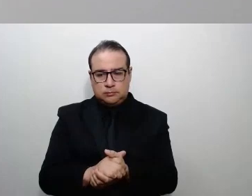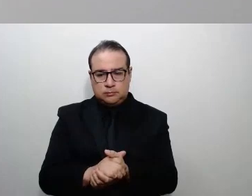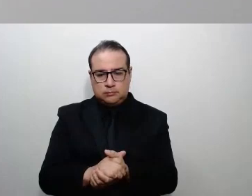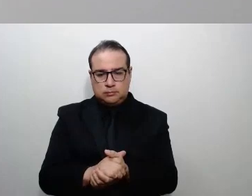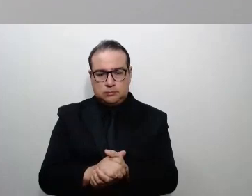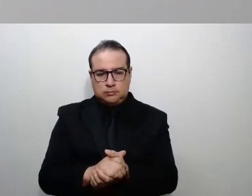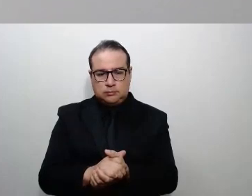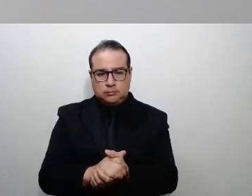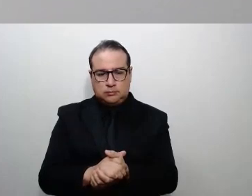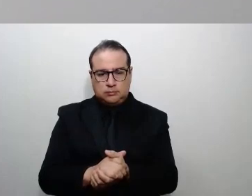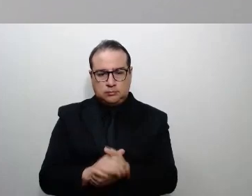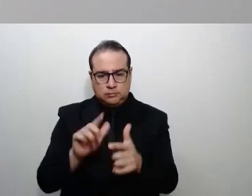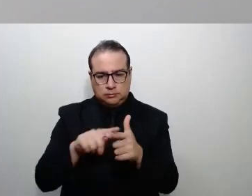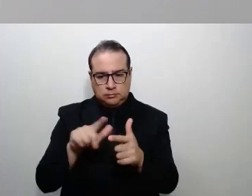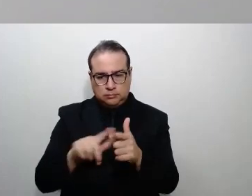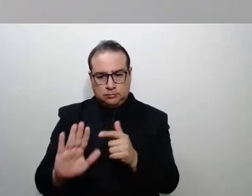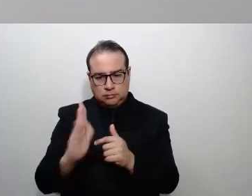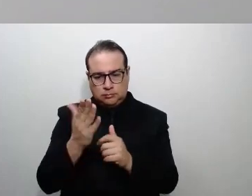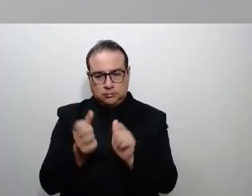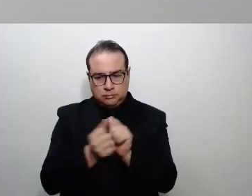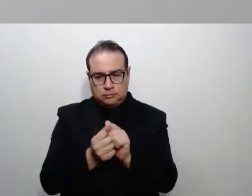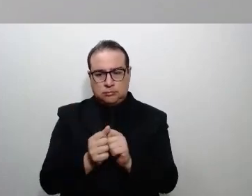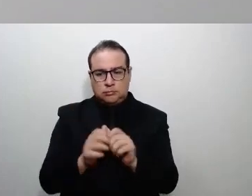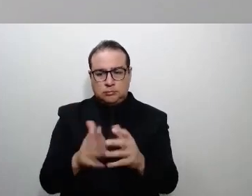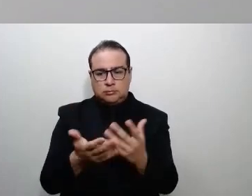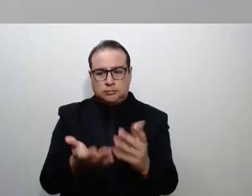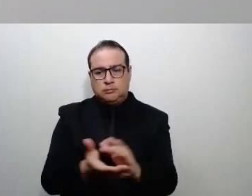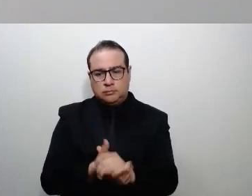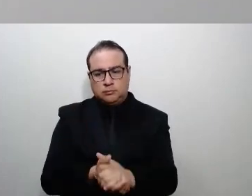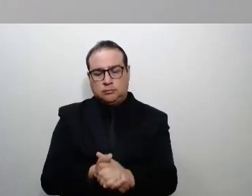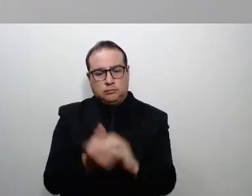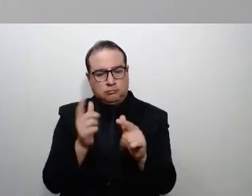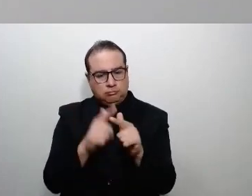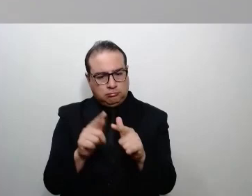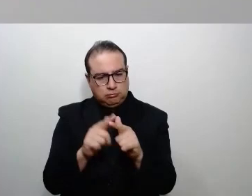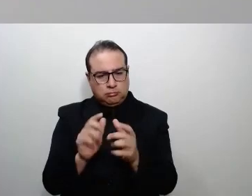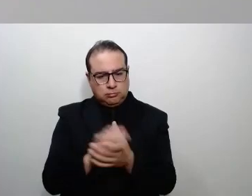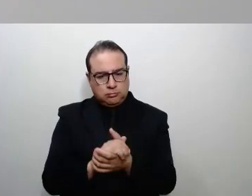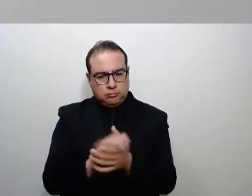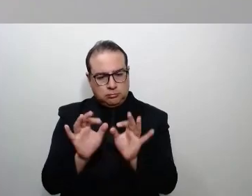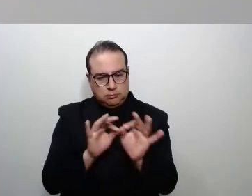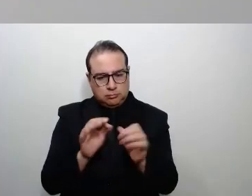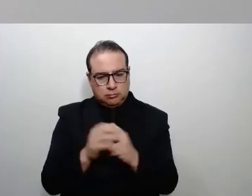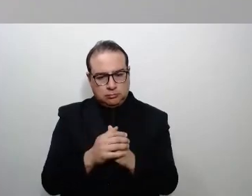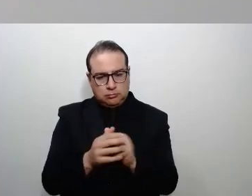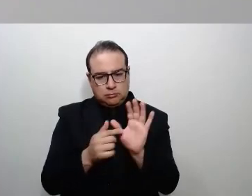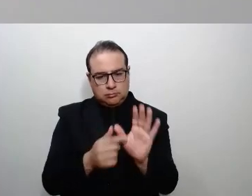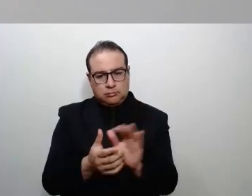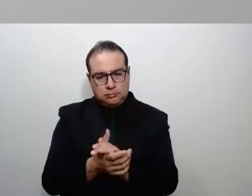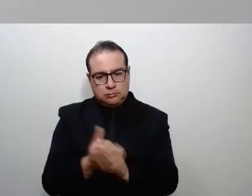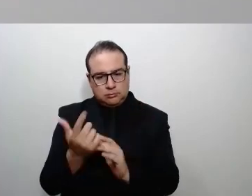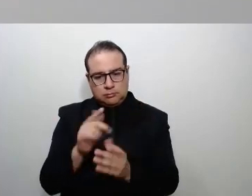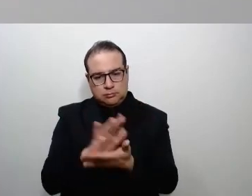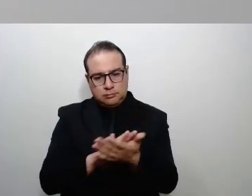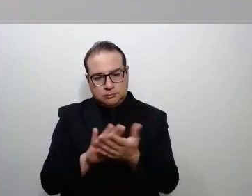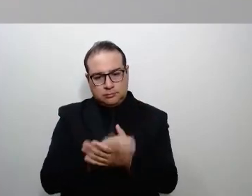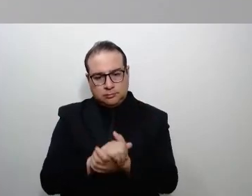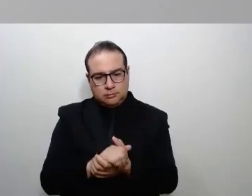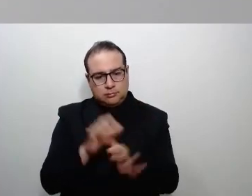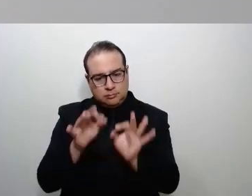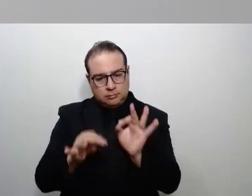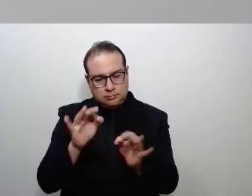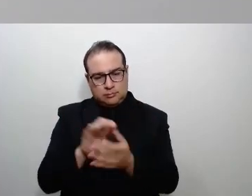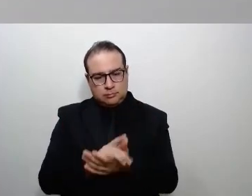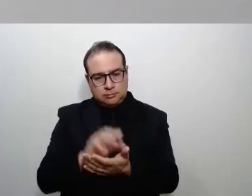os problemas que vão surgindo Quais os problemas que fazem com que essas ações não sejam julgadas